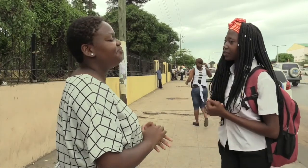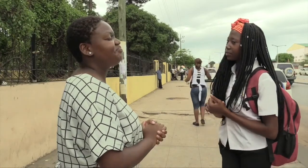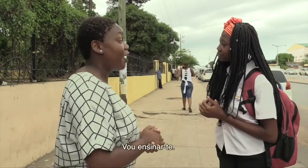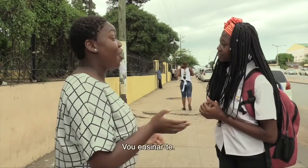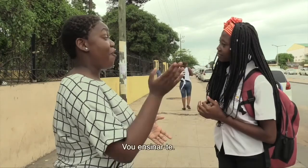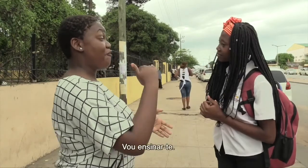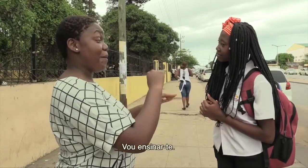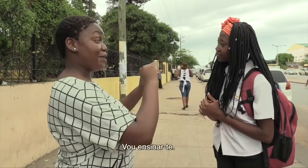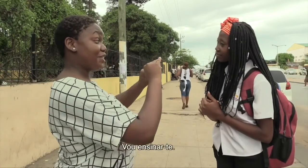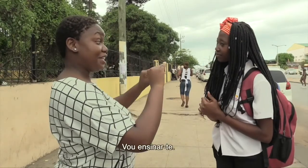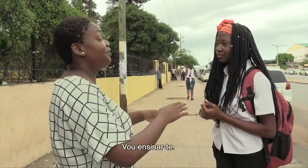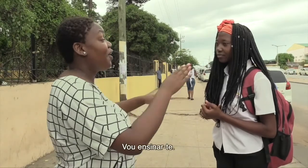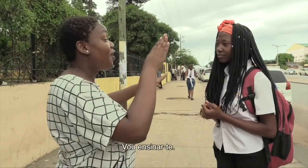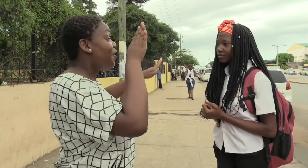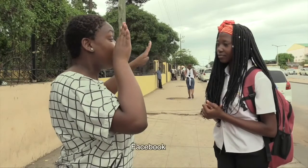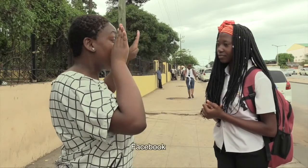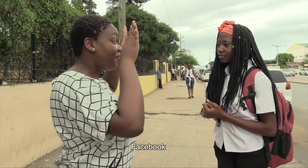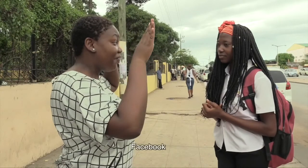Vou ensinar-te.